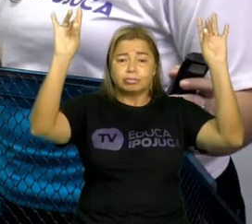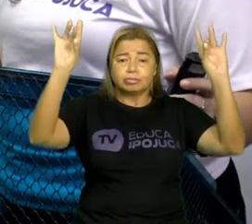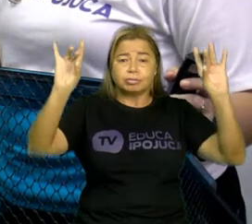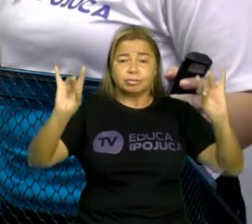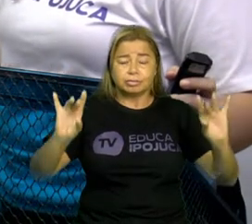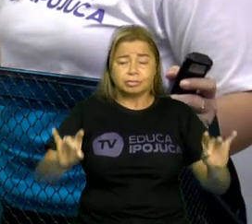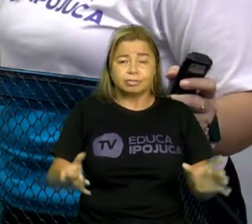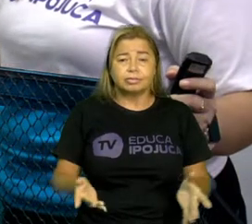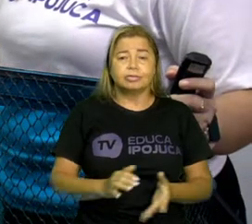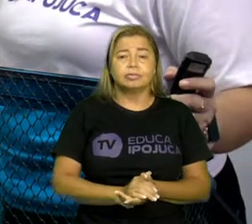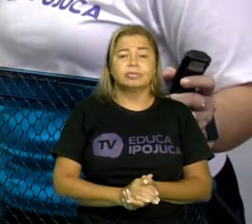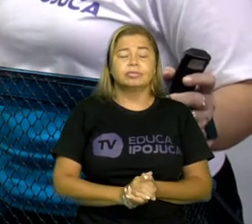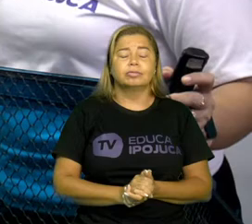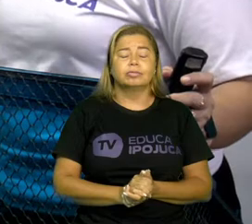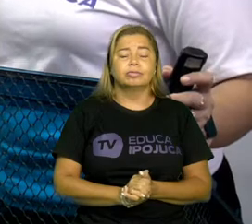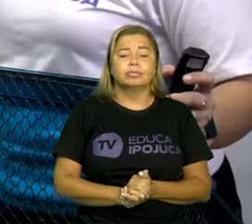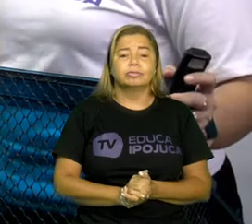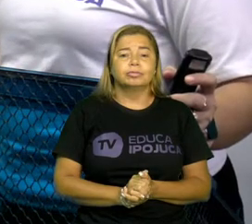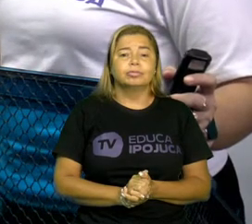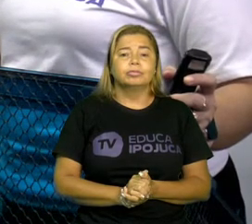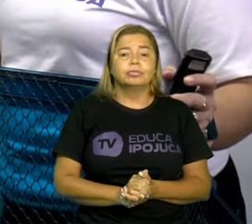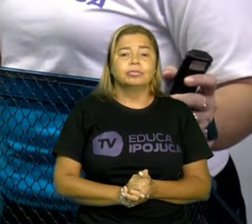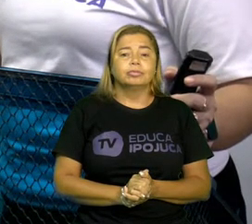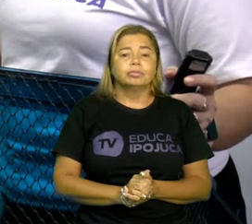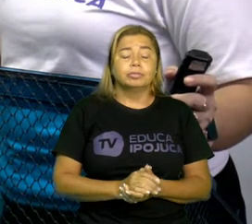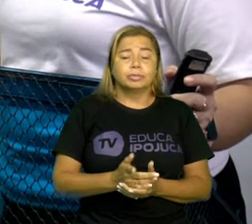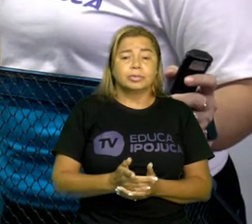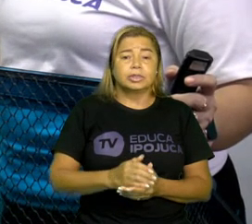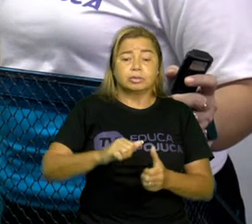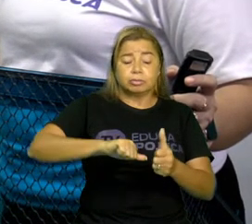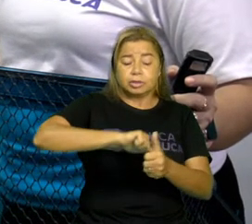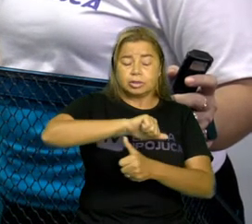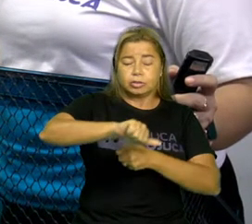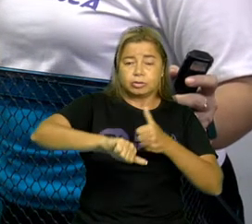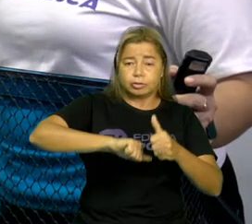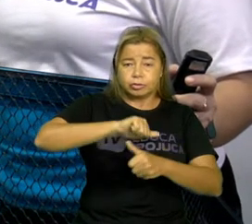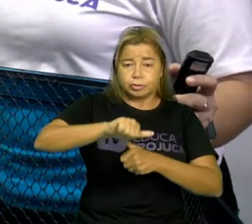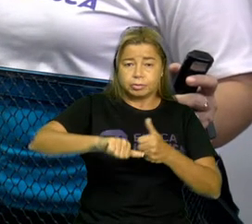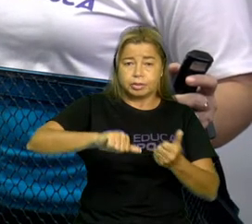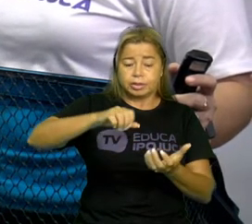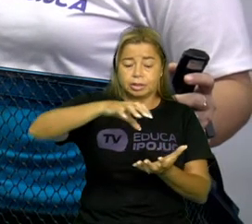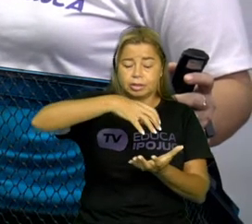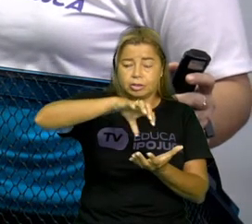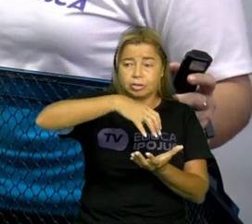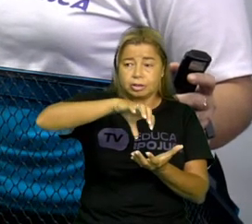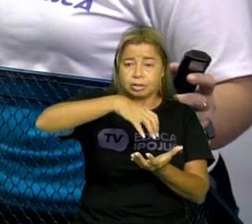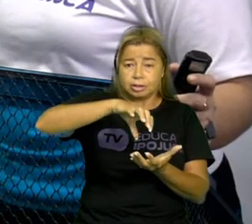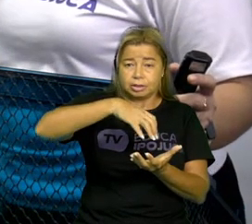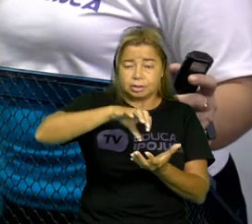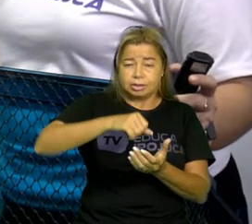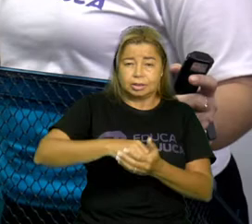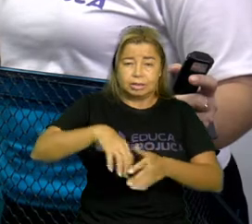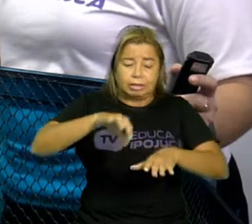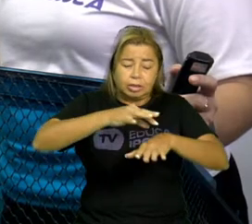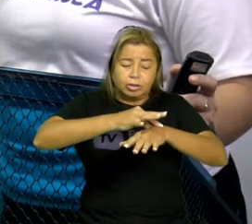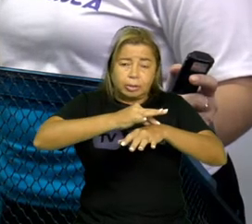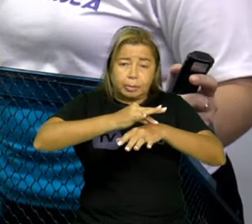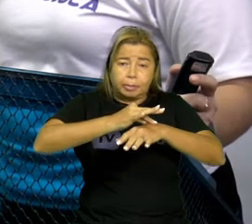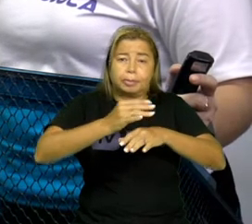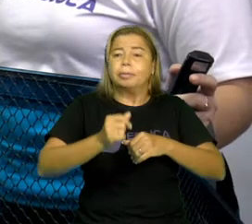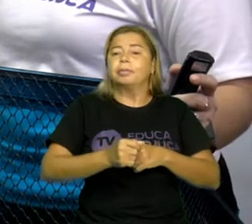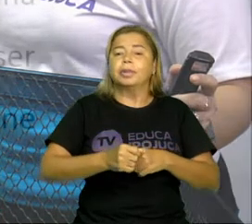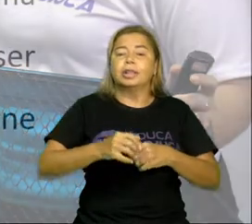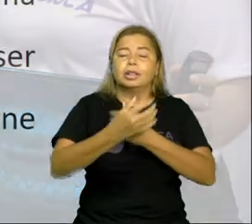Vamos continuar a leitura do texto. Para transformar a gelatina, a pele, os ossos e os tendões